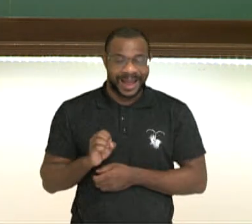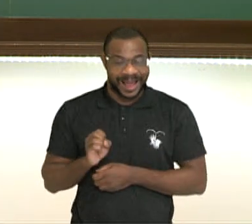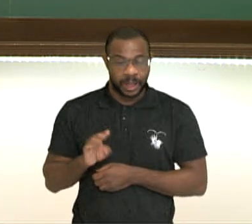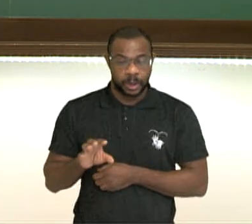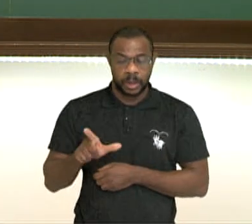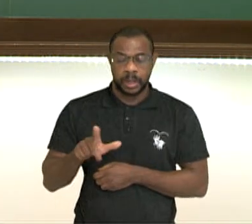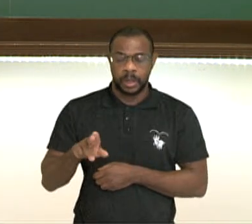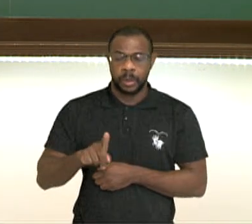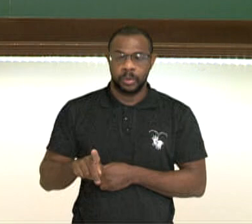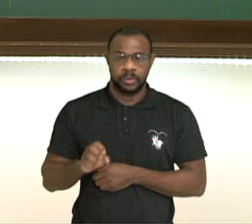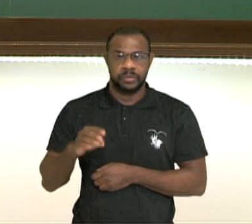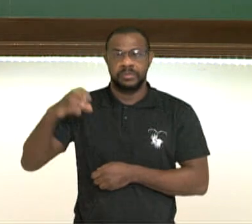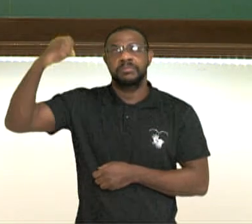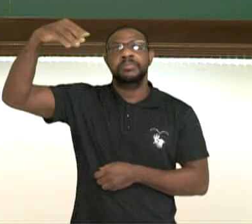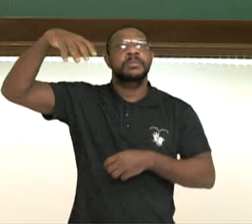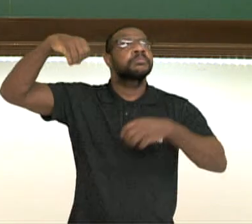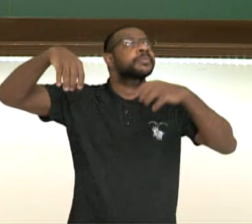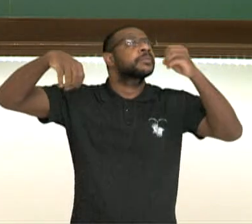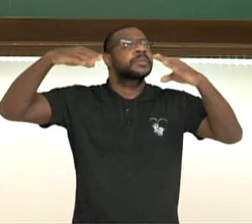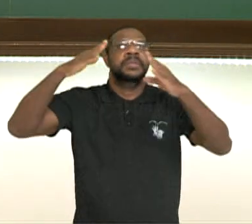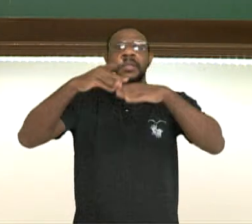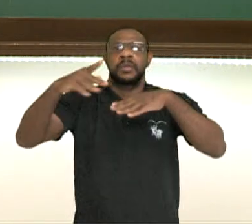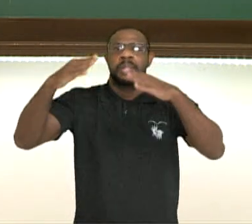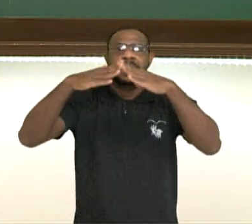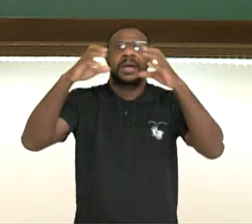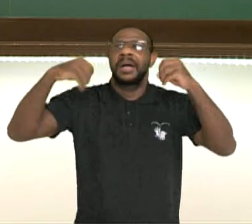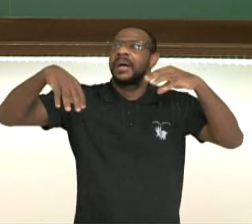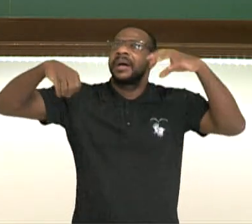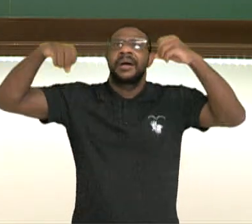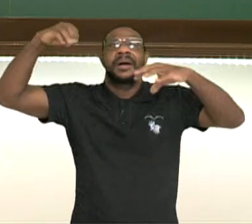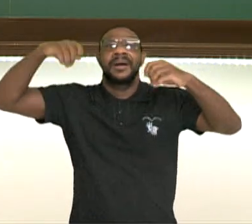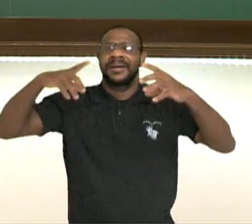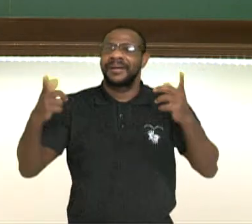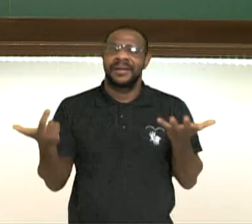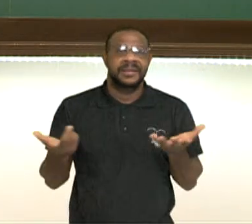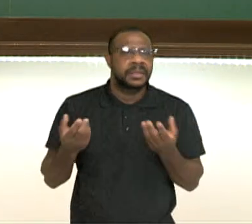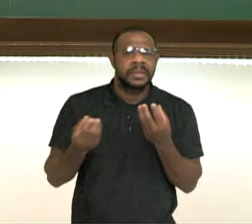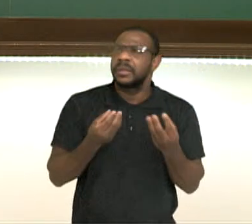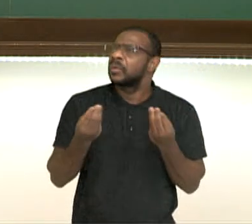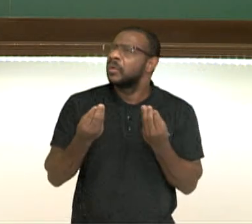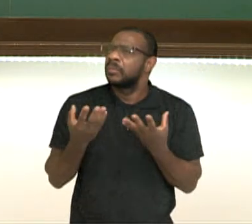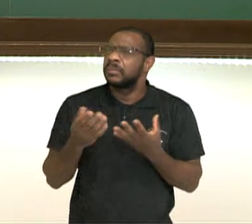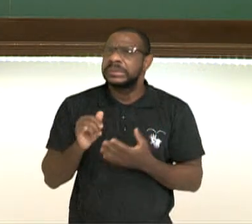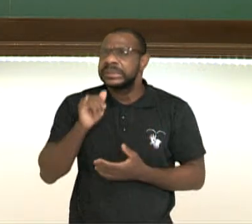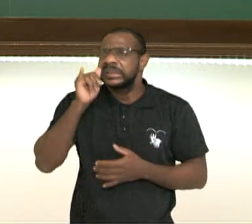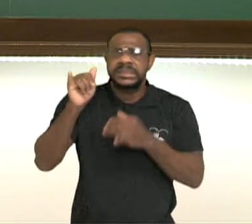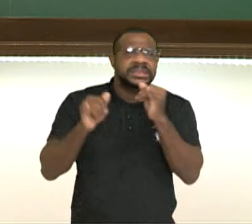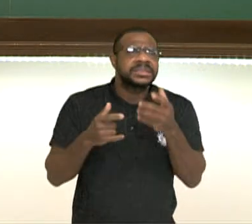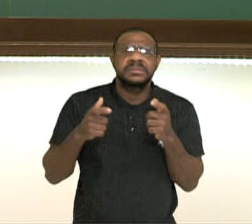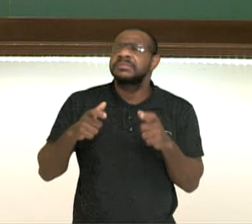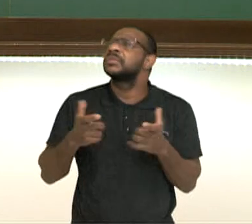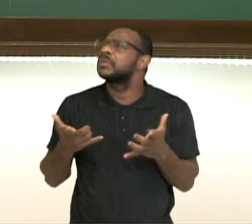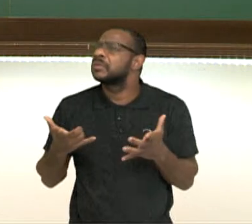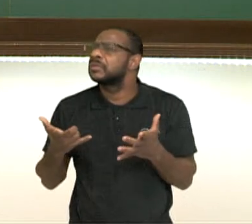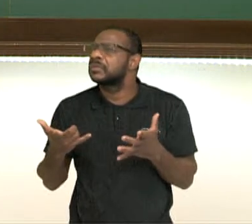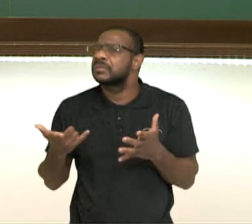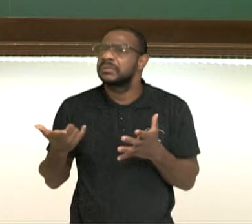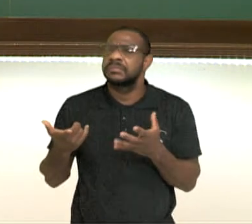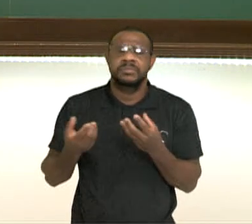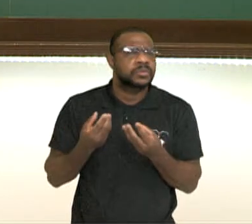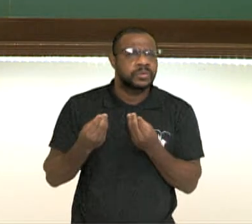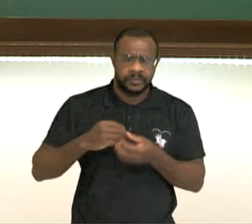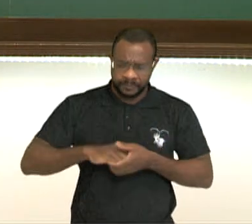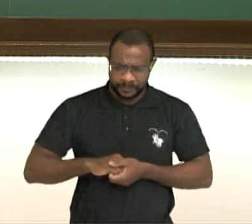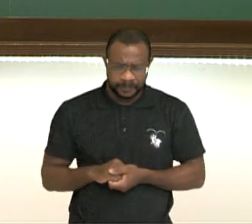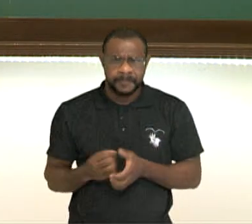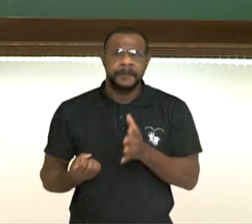acesa aí na sua casa, que faz com que você possa realizar uma série de atividades do cotidiano. Da onde são provenientes essas fontes